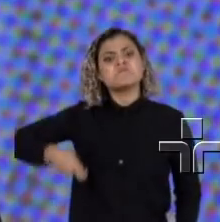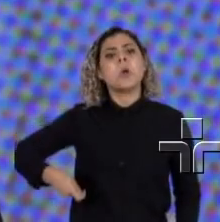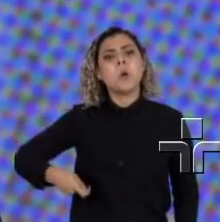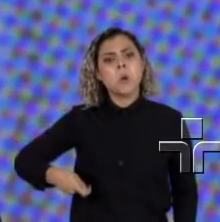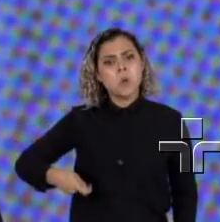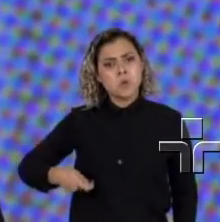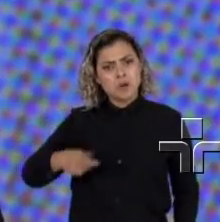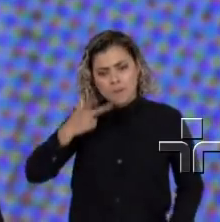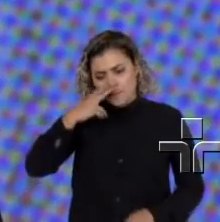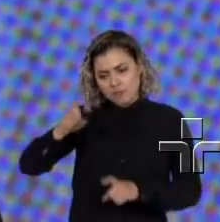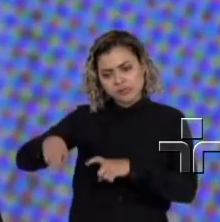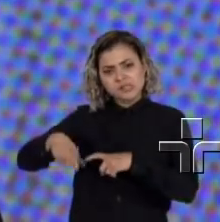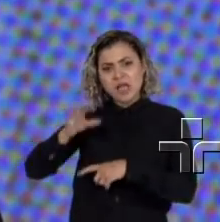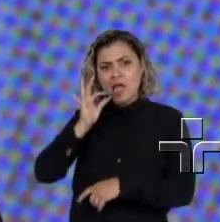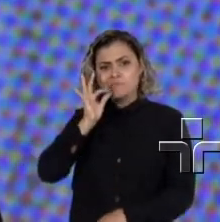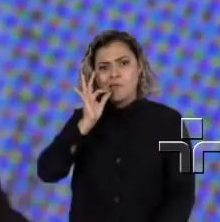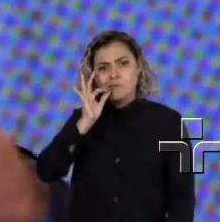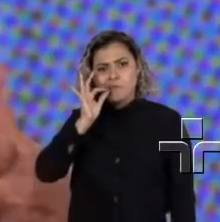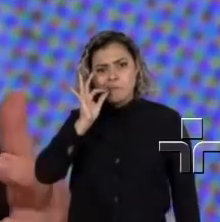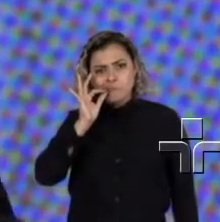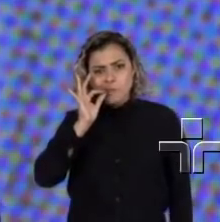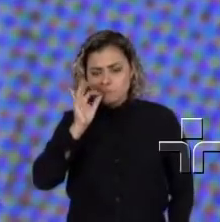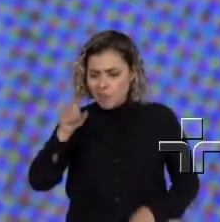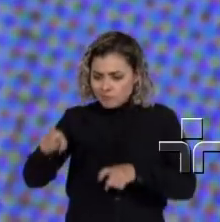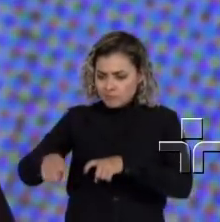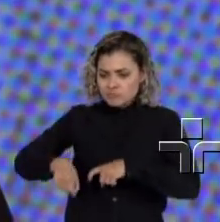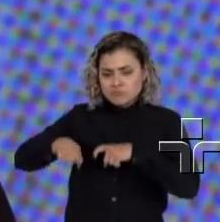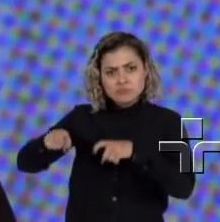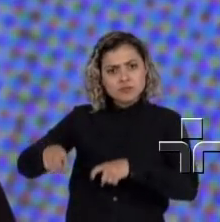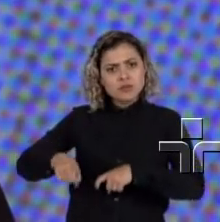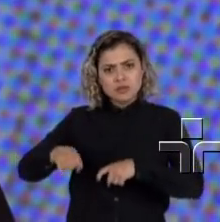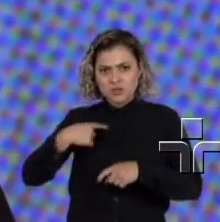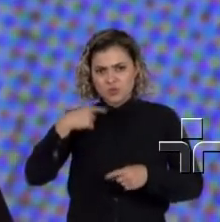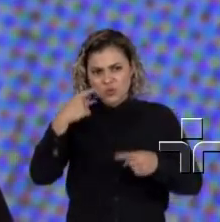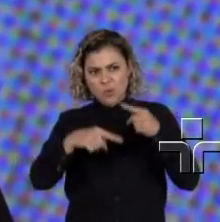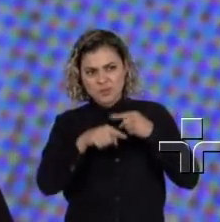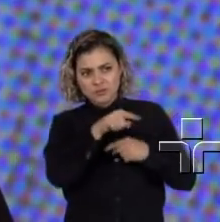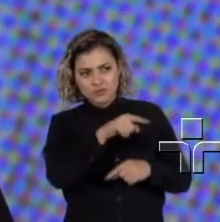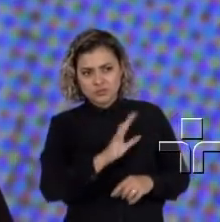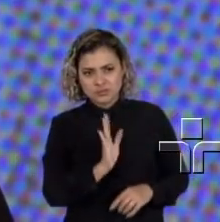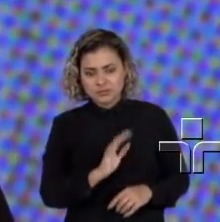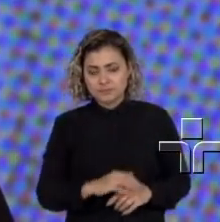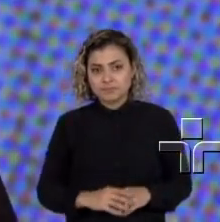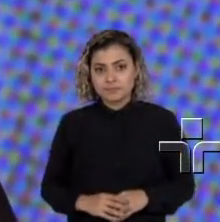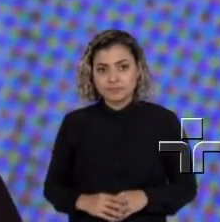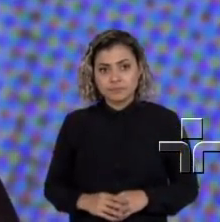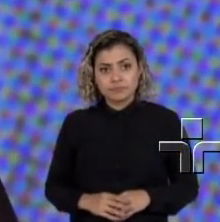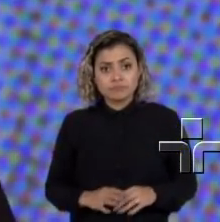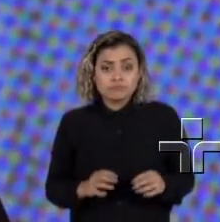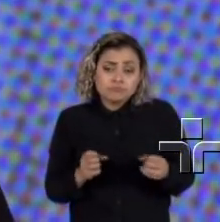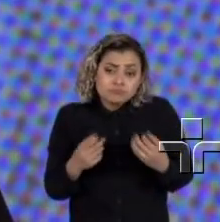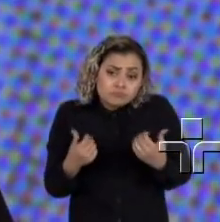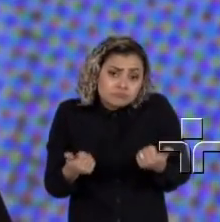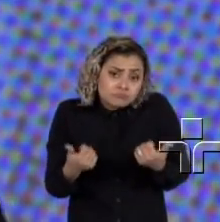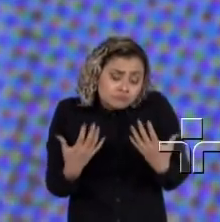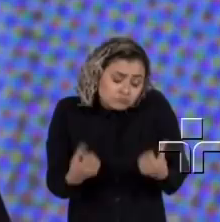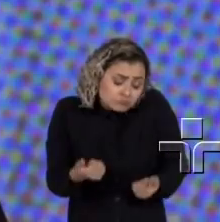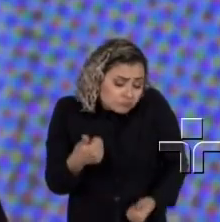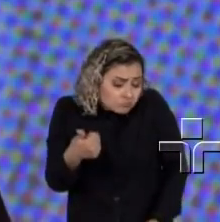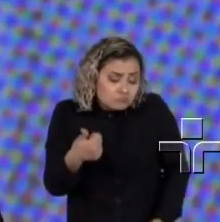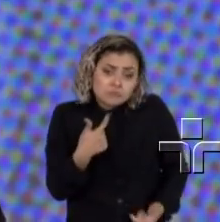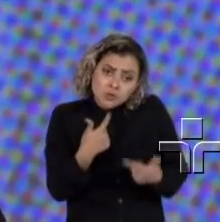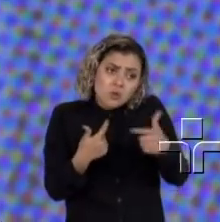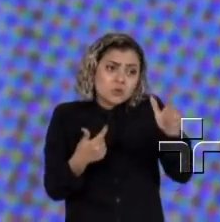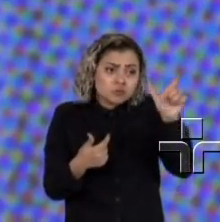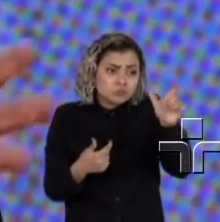homem do campo, acostumado à lida do campo, não é papel para você. Eu falei, tá bom, tudo bem, vamos fazer o outro